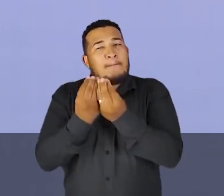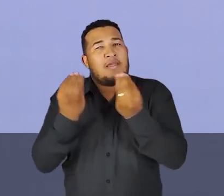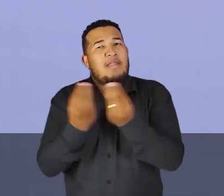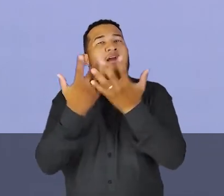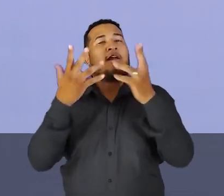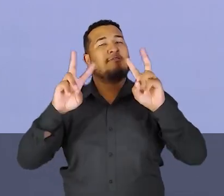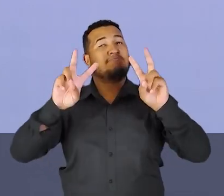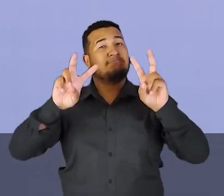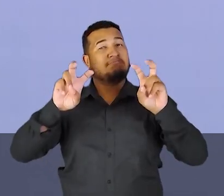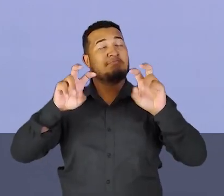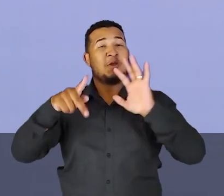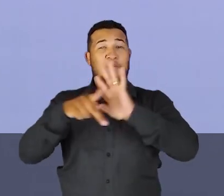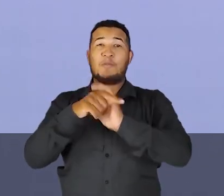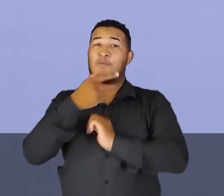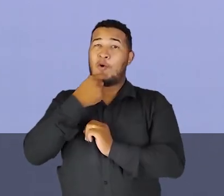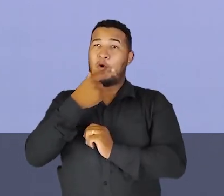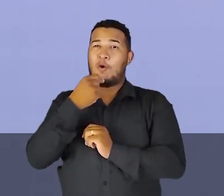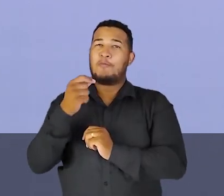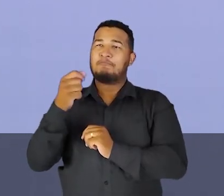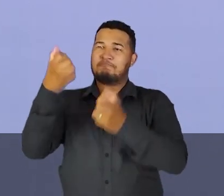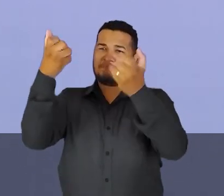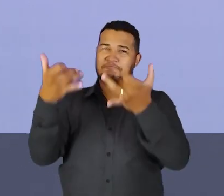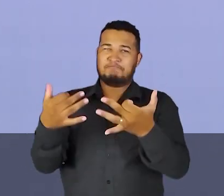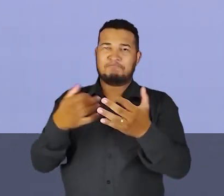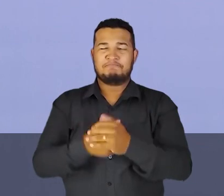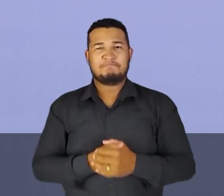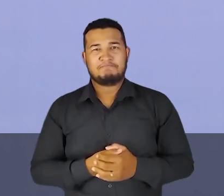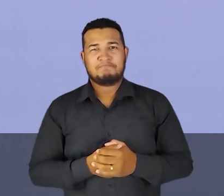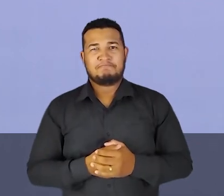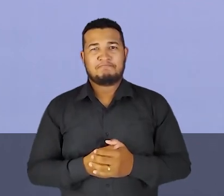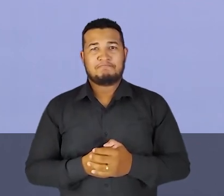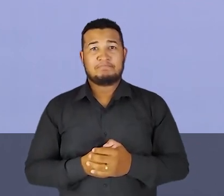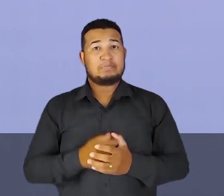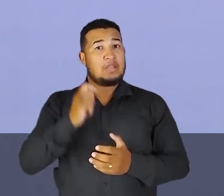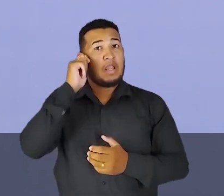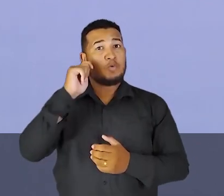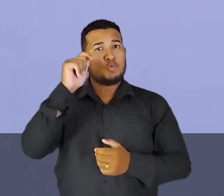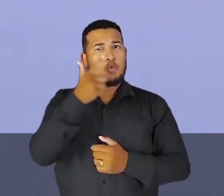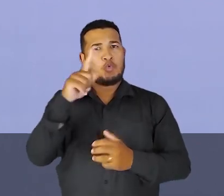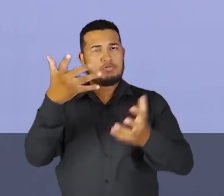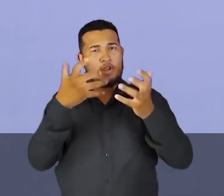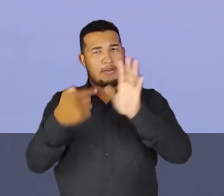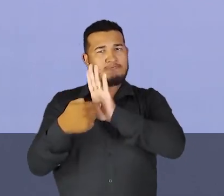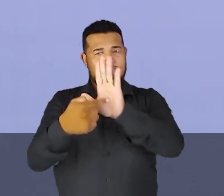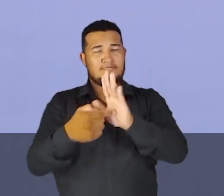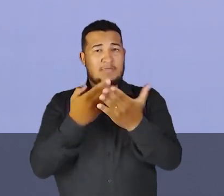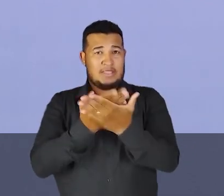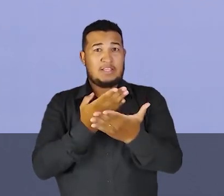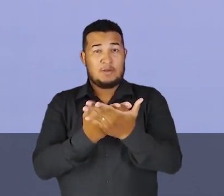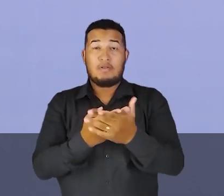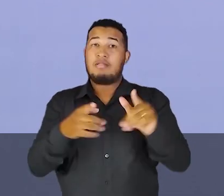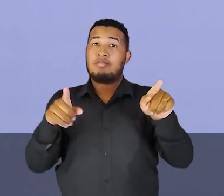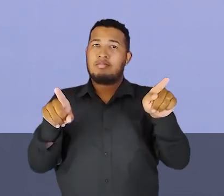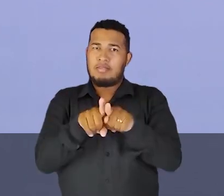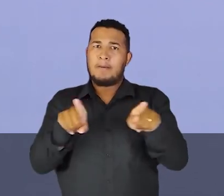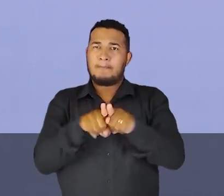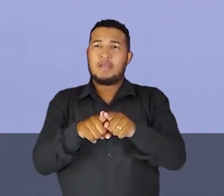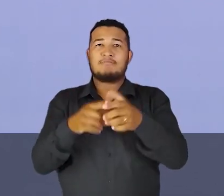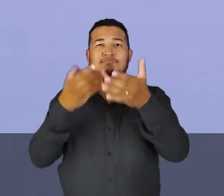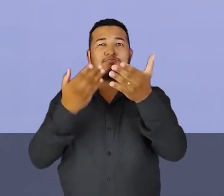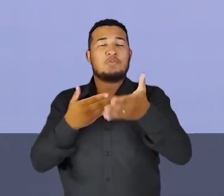pastoril, segundo as palavras do próprio Rubem Braga. Outro autor que eu quero destacar nesta aula, que também